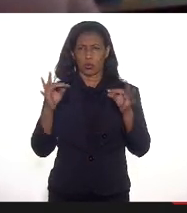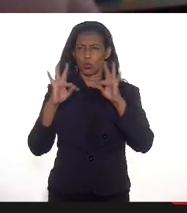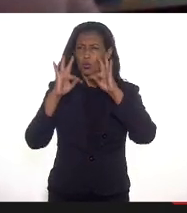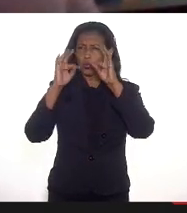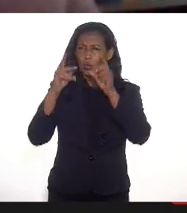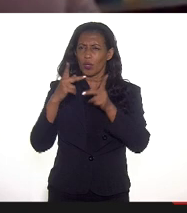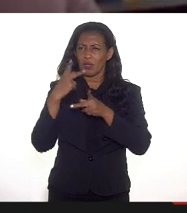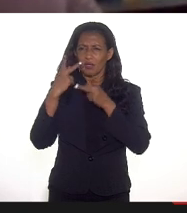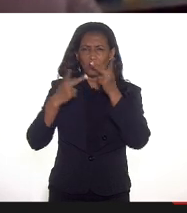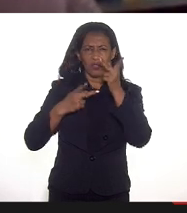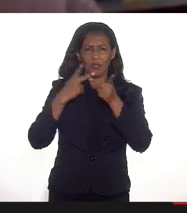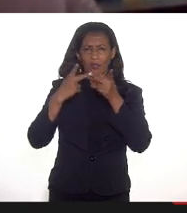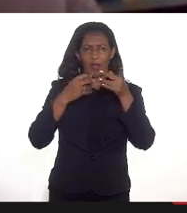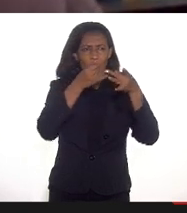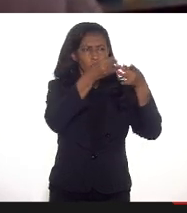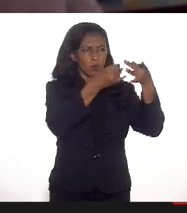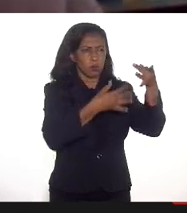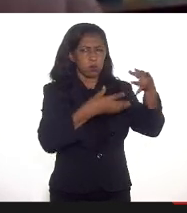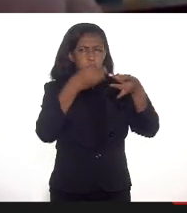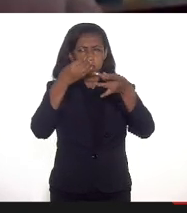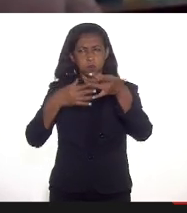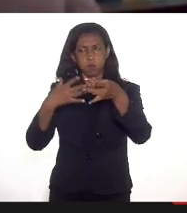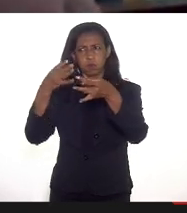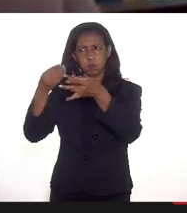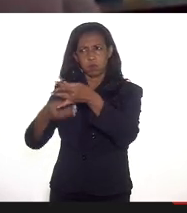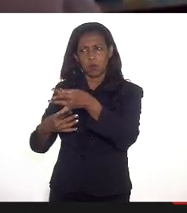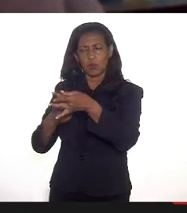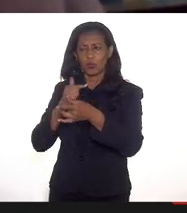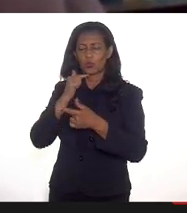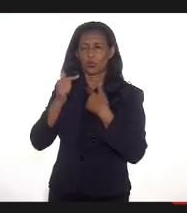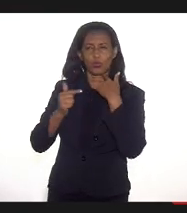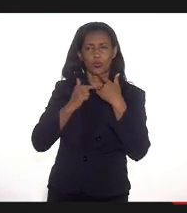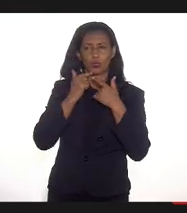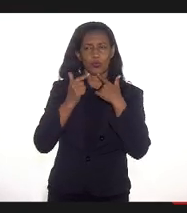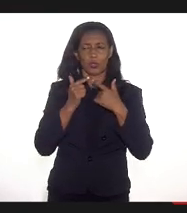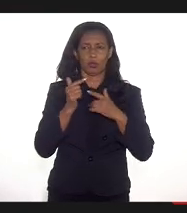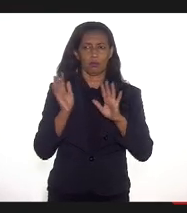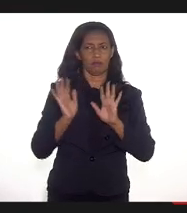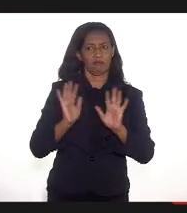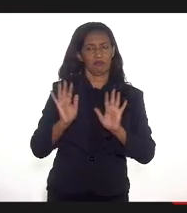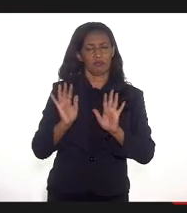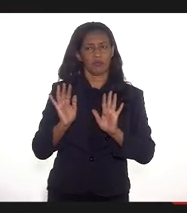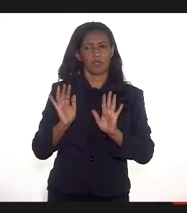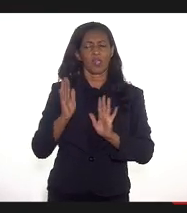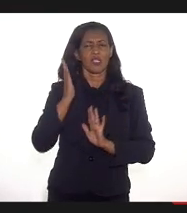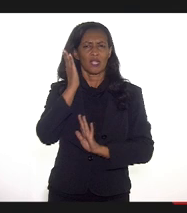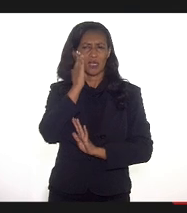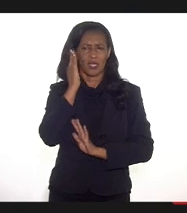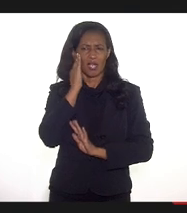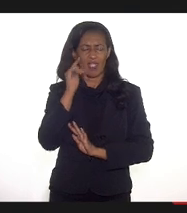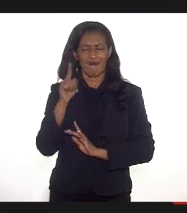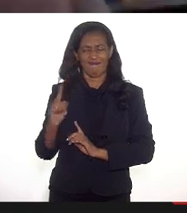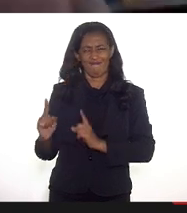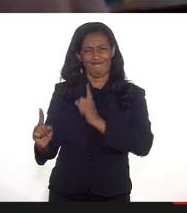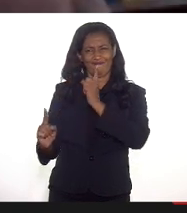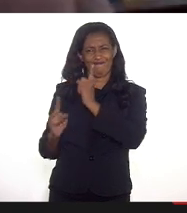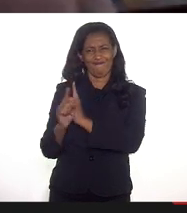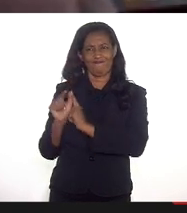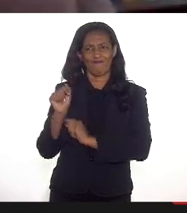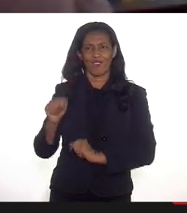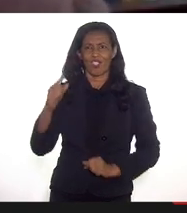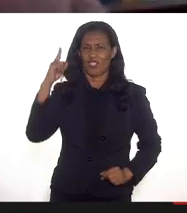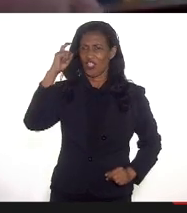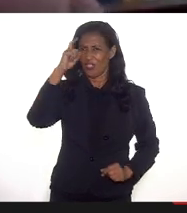antecederam. E eu não tenho dúvida nenhuma que a FAETEC se encontra numa situação difícil. Acho que ficou claro aqui para